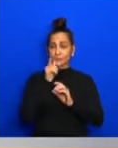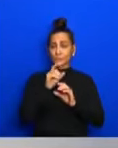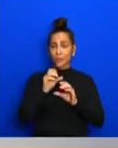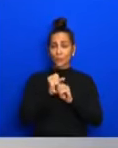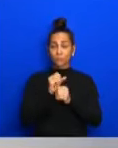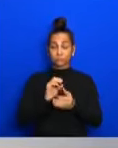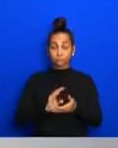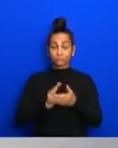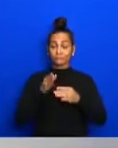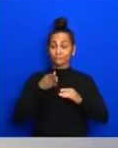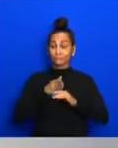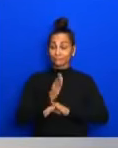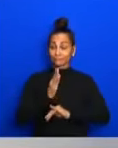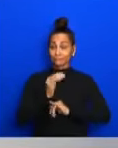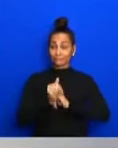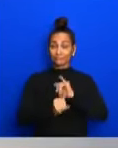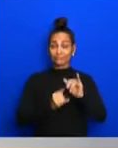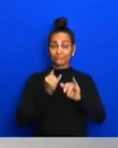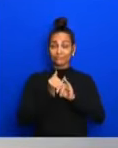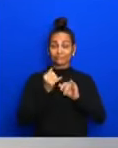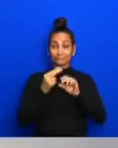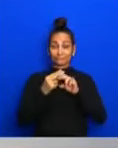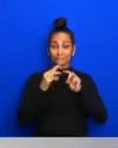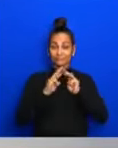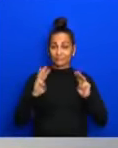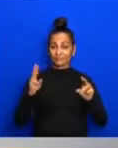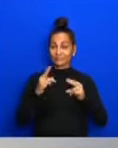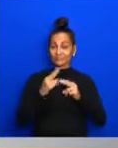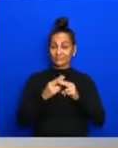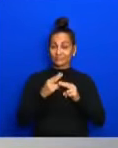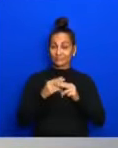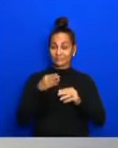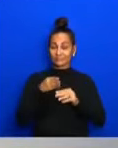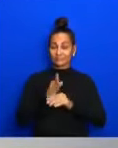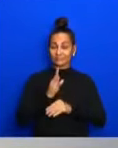prêmio está acumulado. Basta acessar loterias.caixa.gov.br.